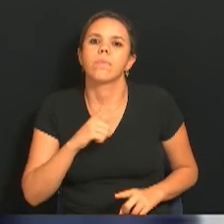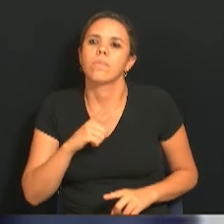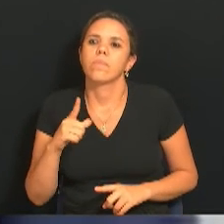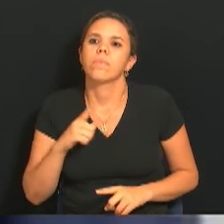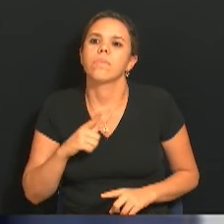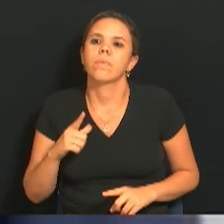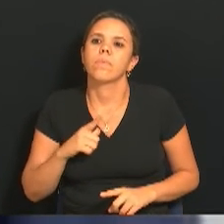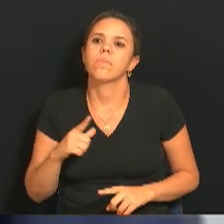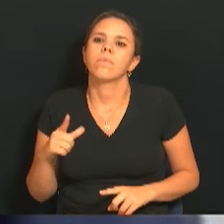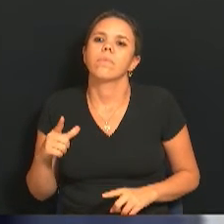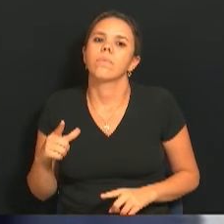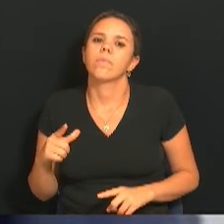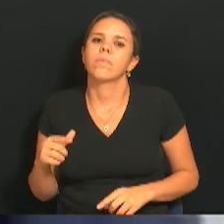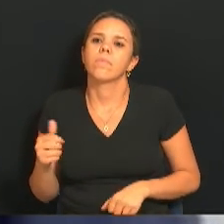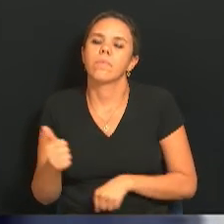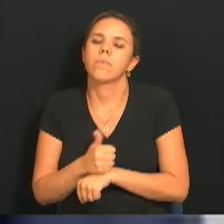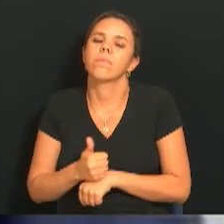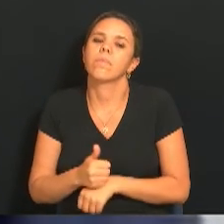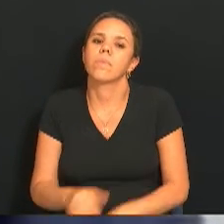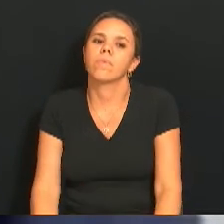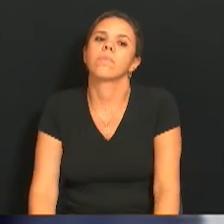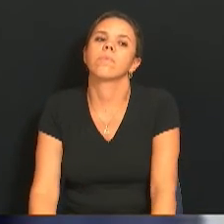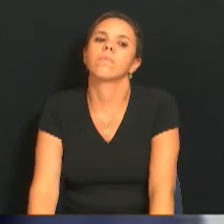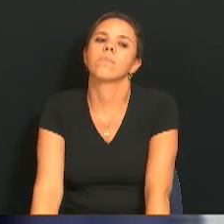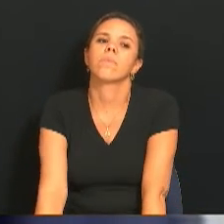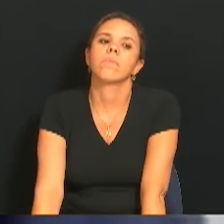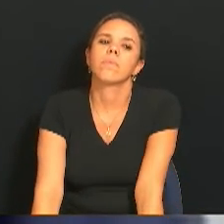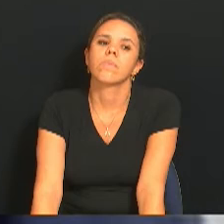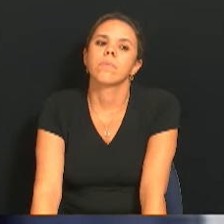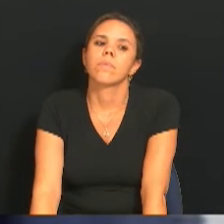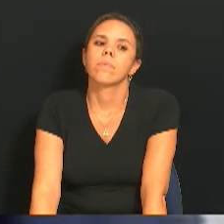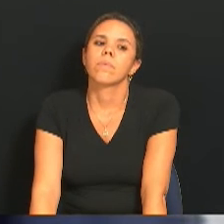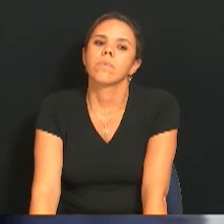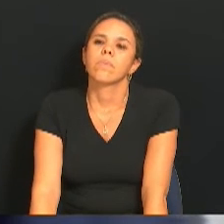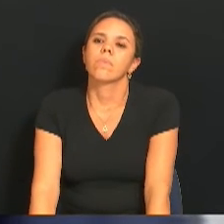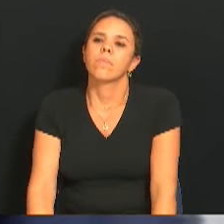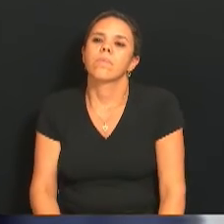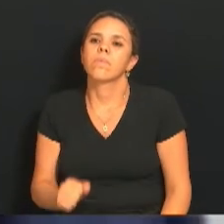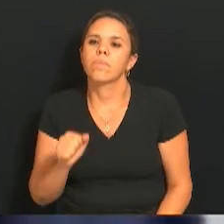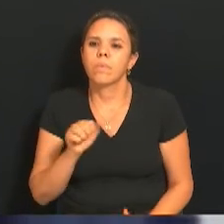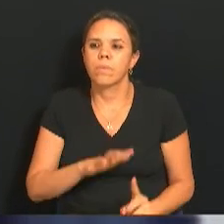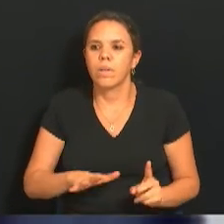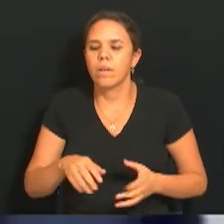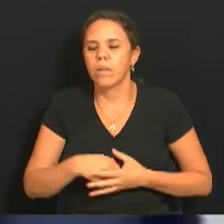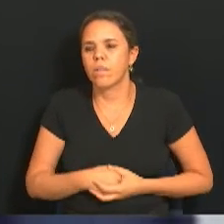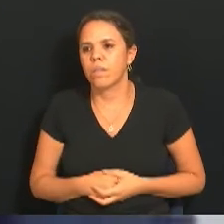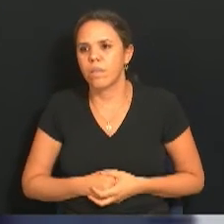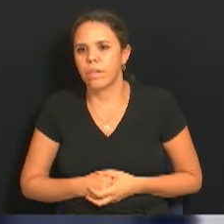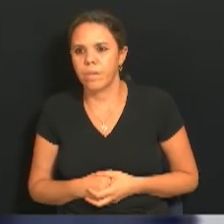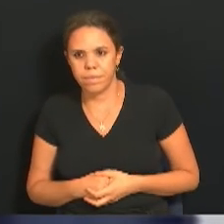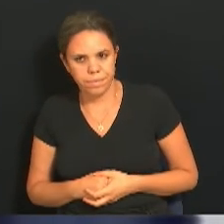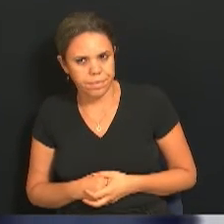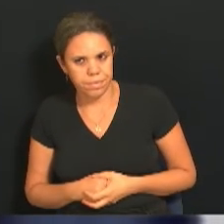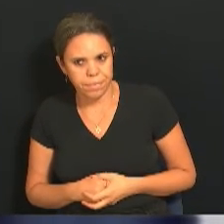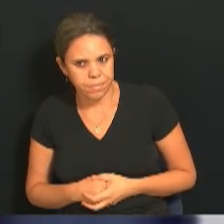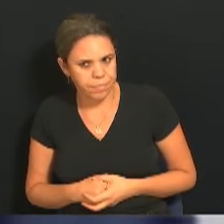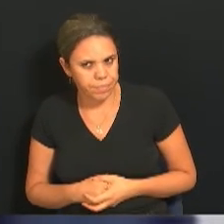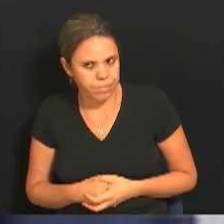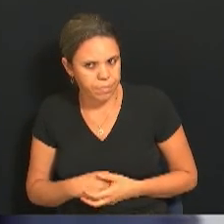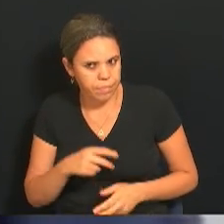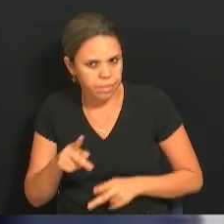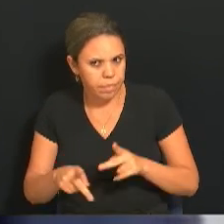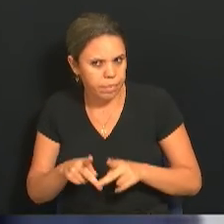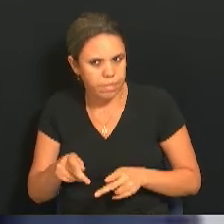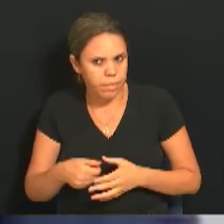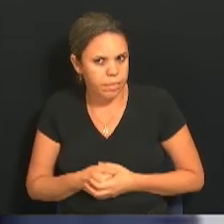de cuidar de pessoas, a sociedade civil, os comerciantes, têm o seu cuidado com as suas pessoas,